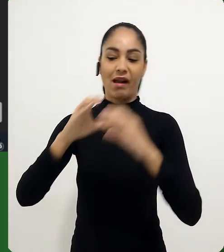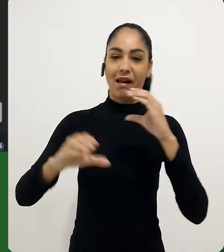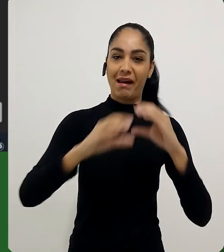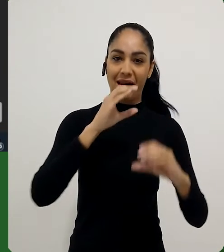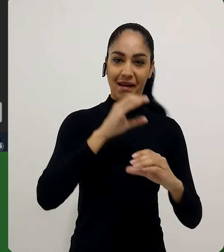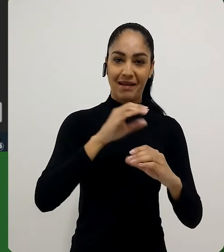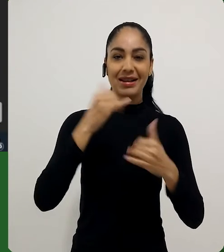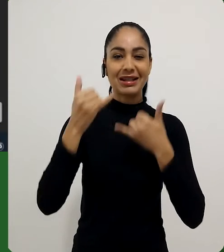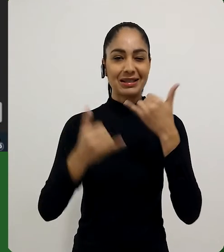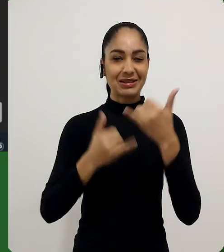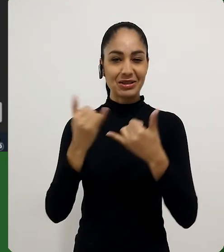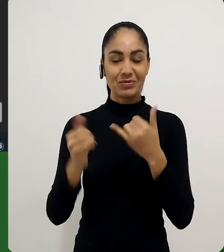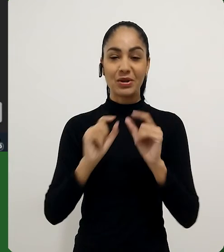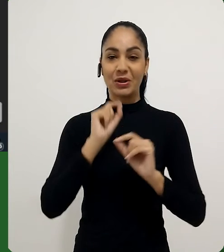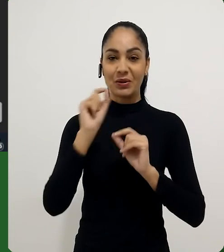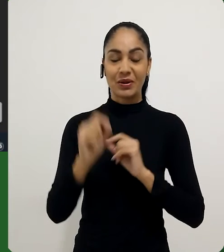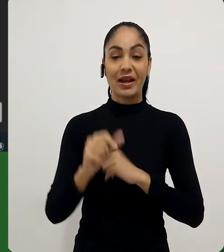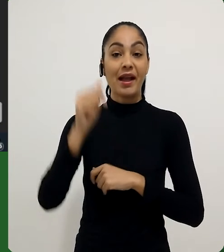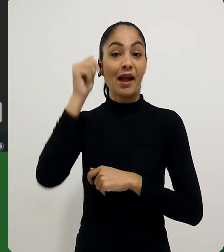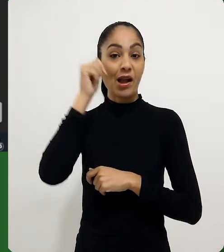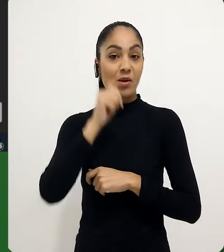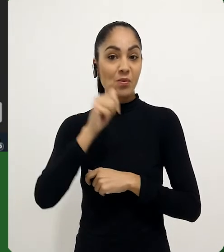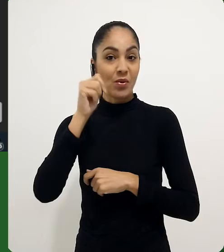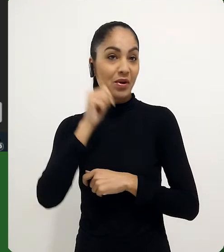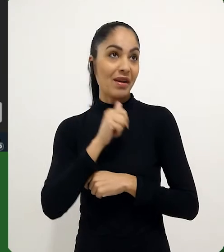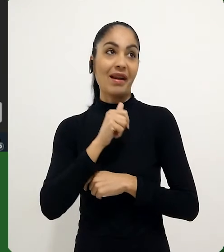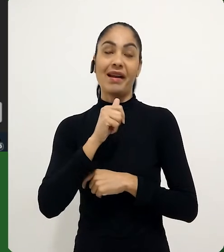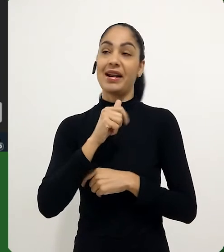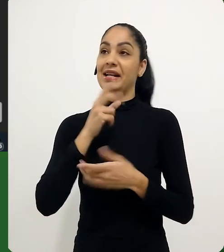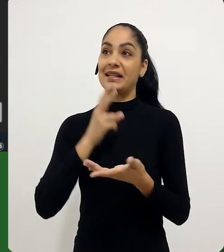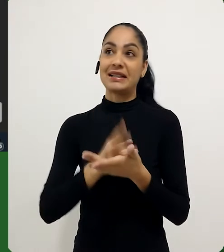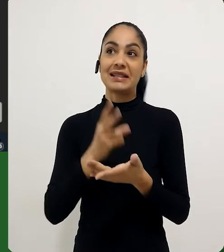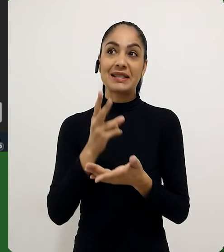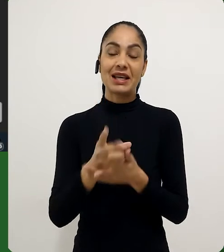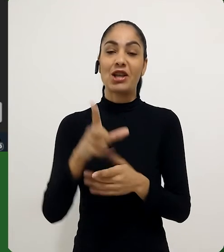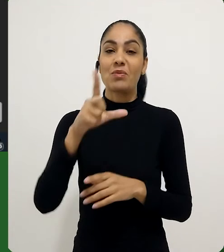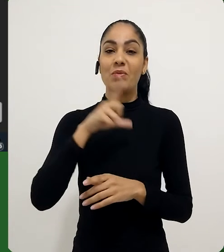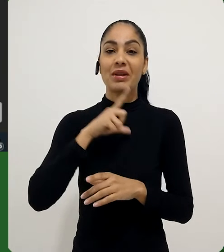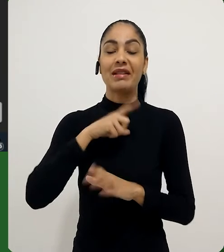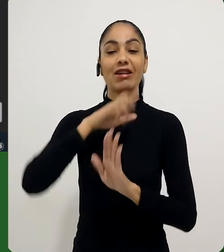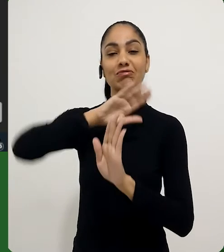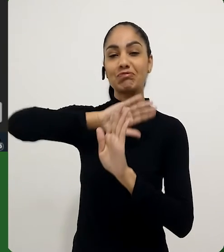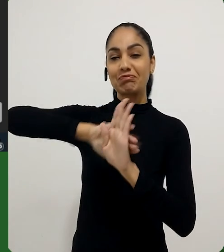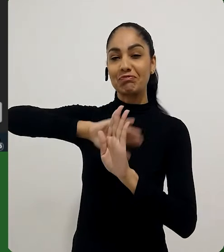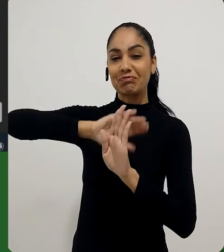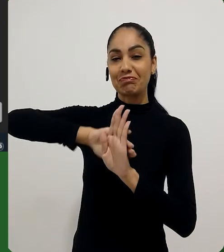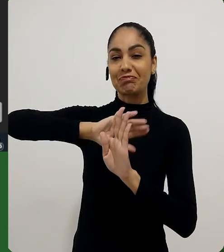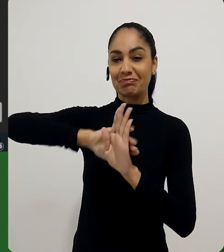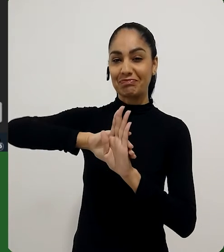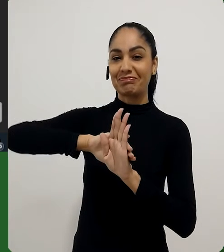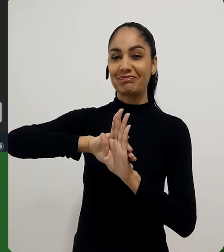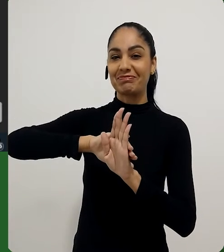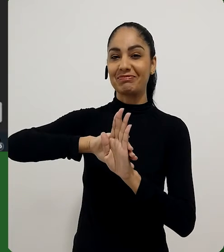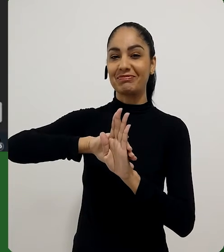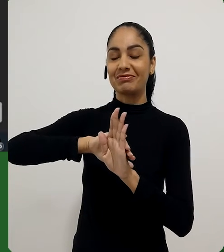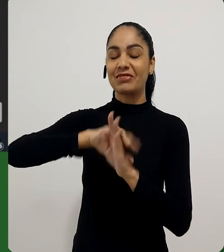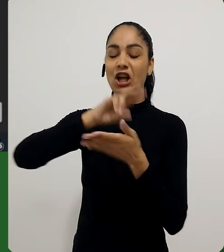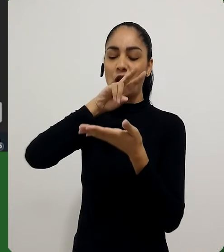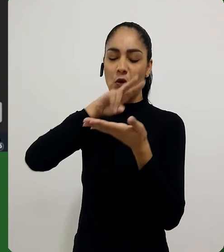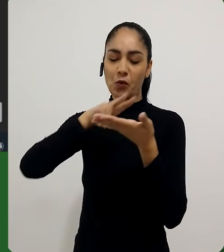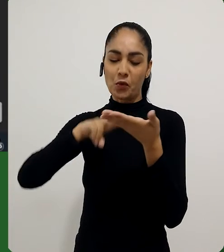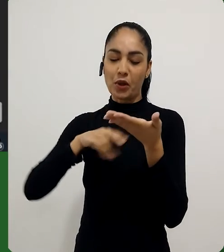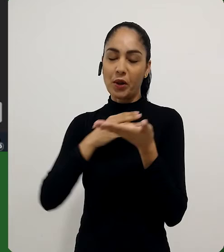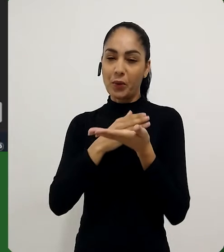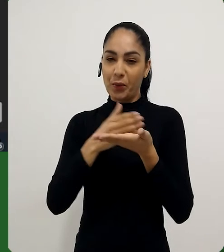elas interagem, né? Então, ele brinca assim que as mulheres falam sempre com meias palavras, né? Então,